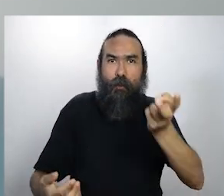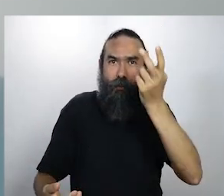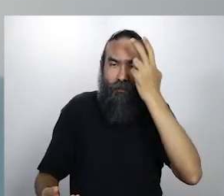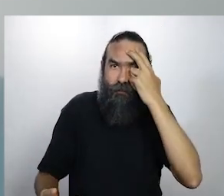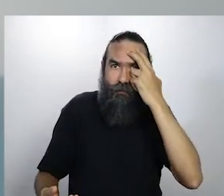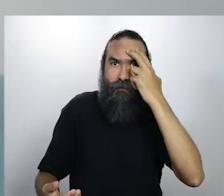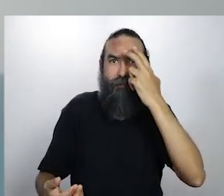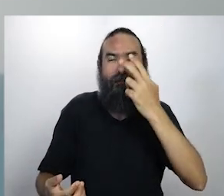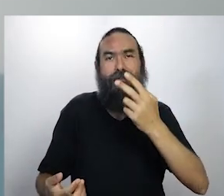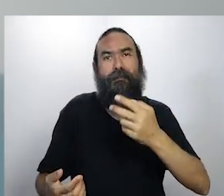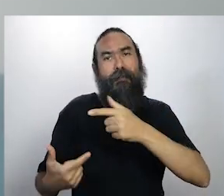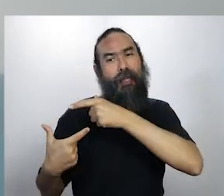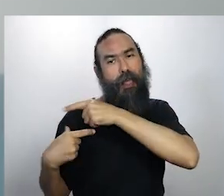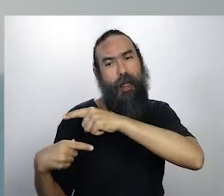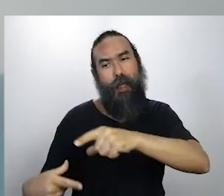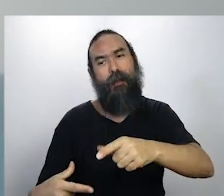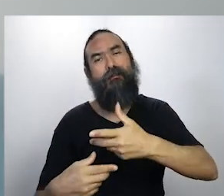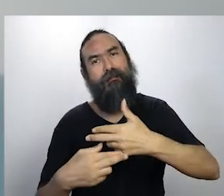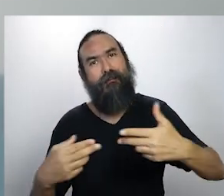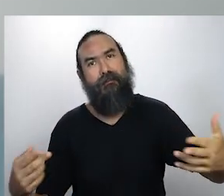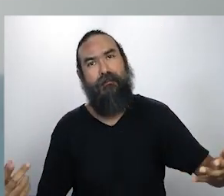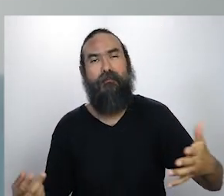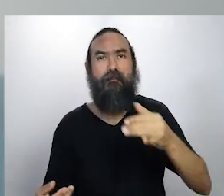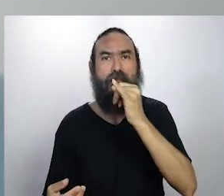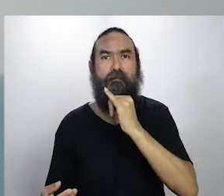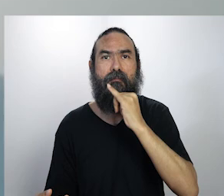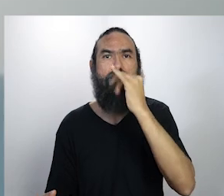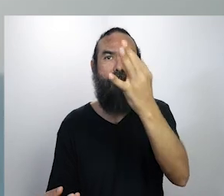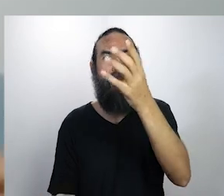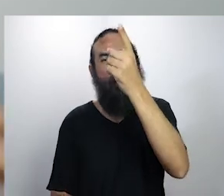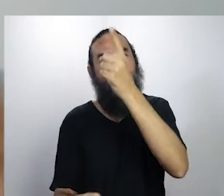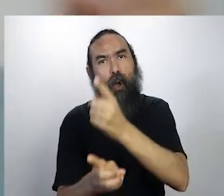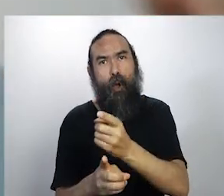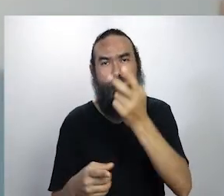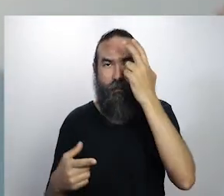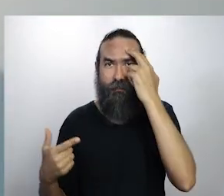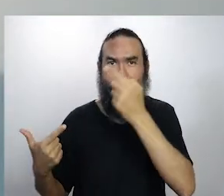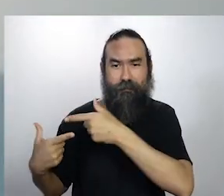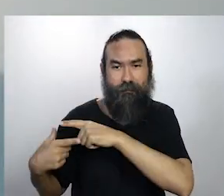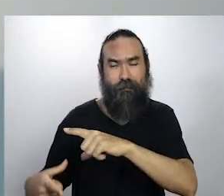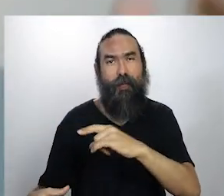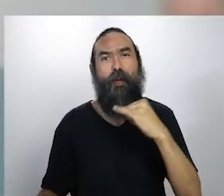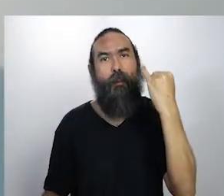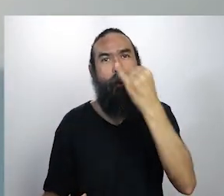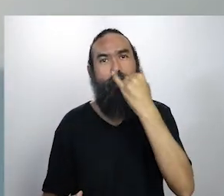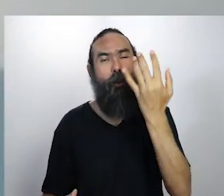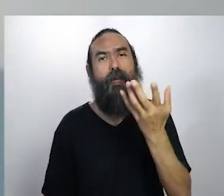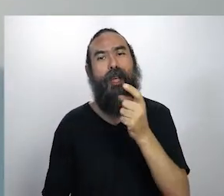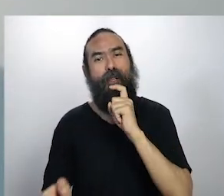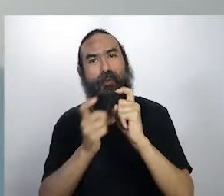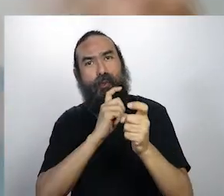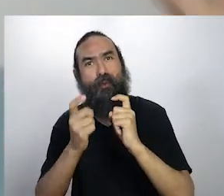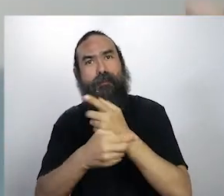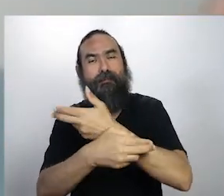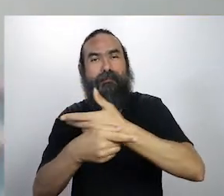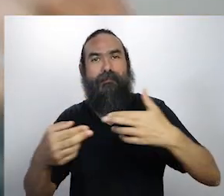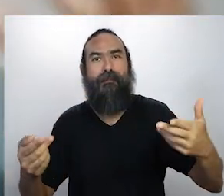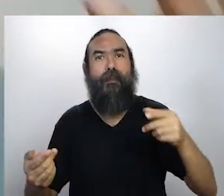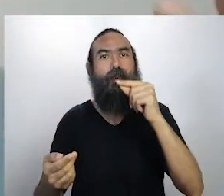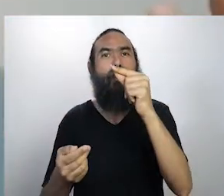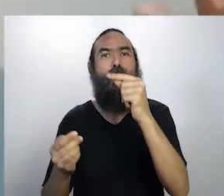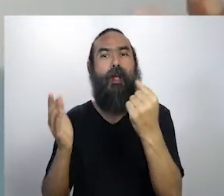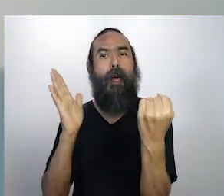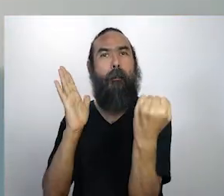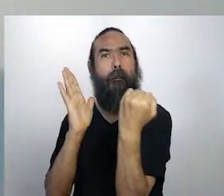Cultura Tradicional, faz com que a discussão não se prenda mais só sobre o patrimônio em termos dos prédios,